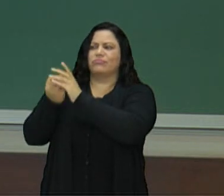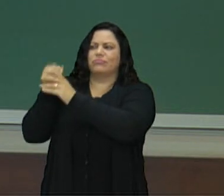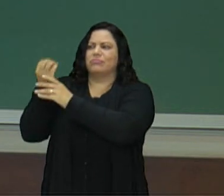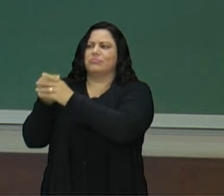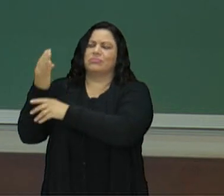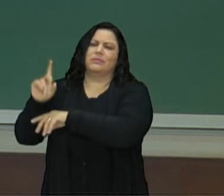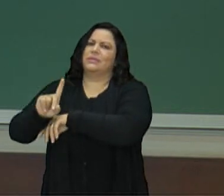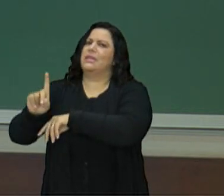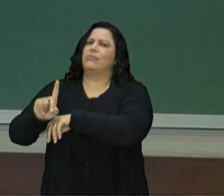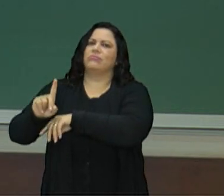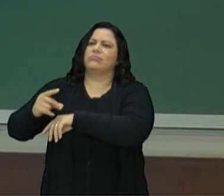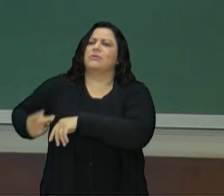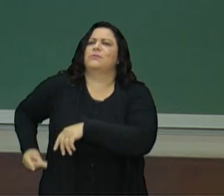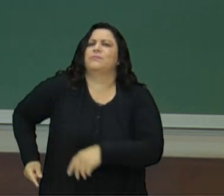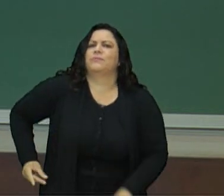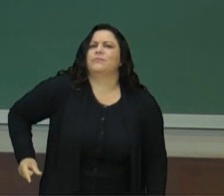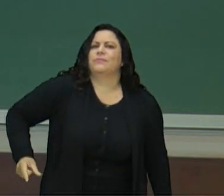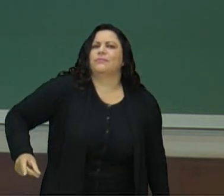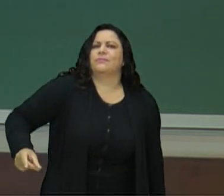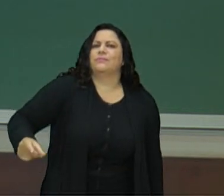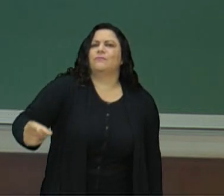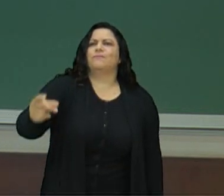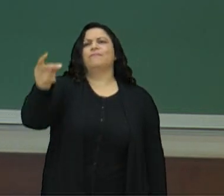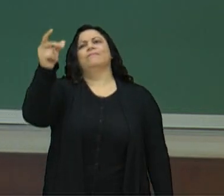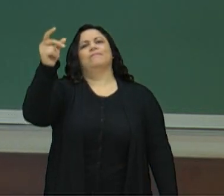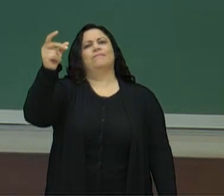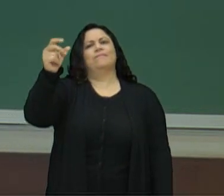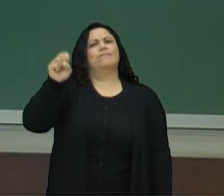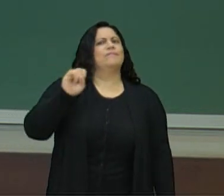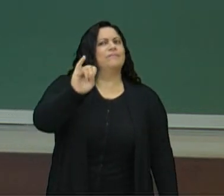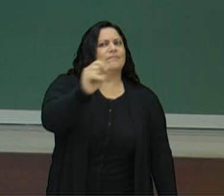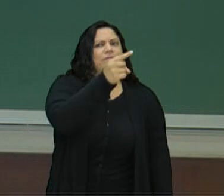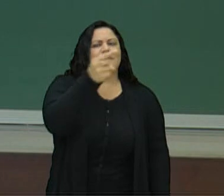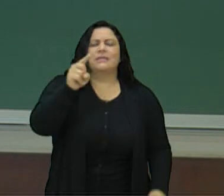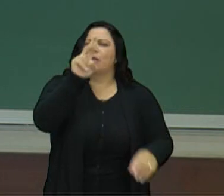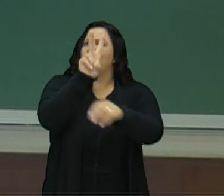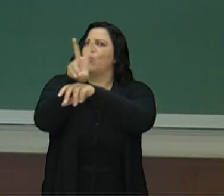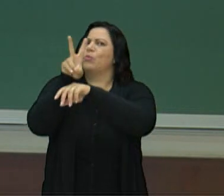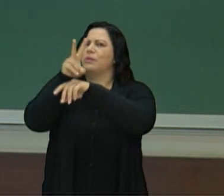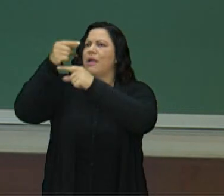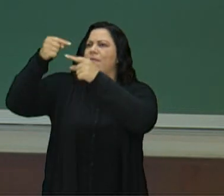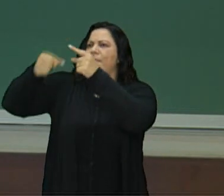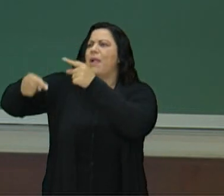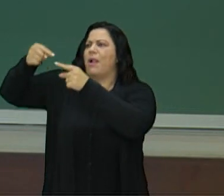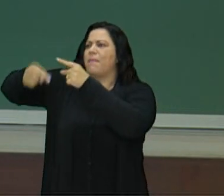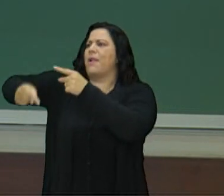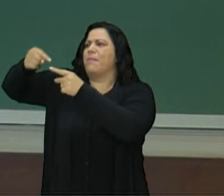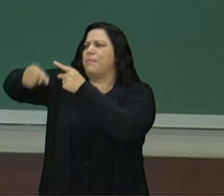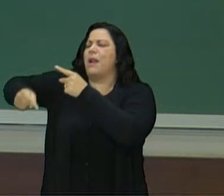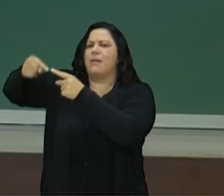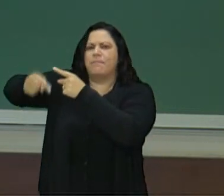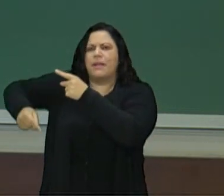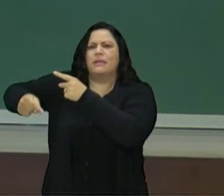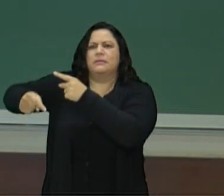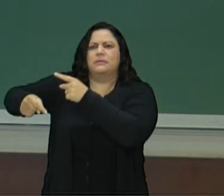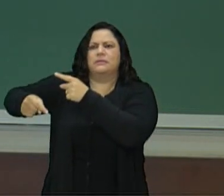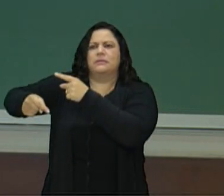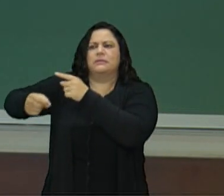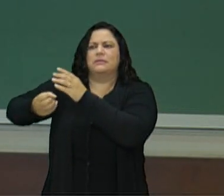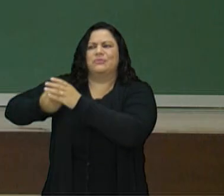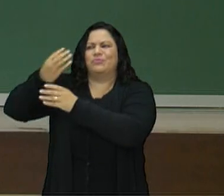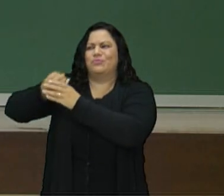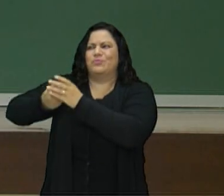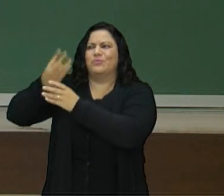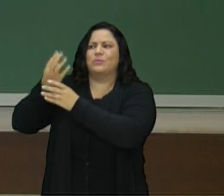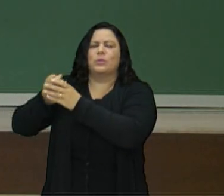gente mantém esses neurônios durante a vida. Se não cuidarmos, tivermos maus hábitos, vamos perdendo, e a reposição é tão baixa que você não